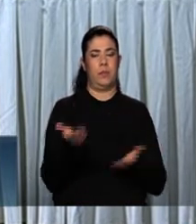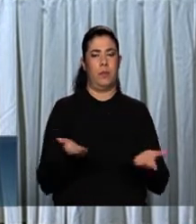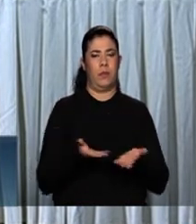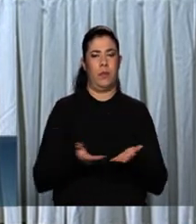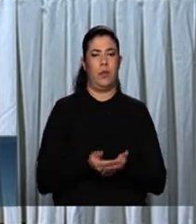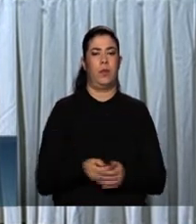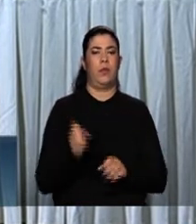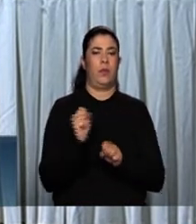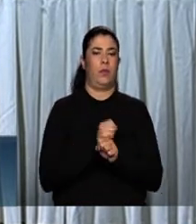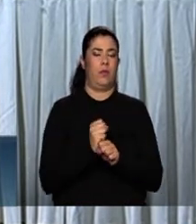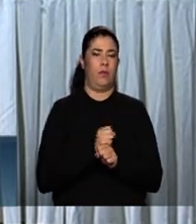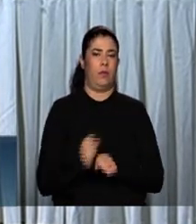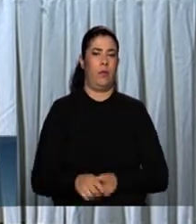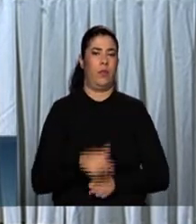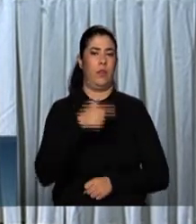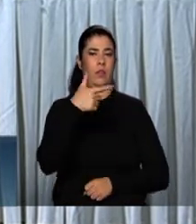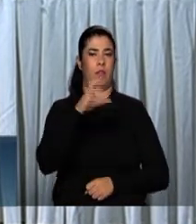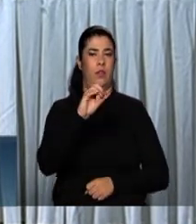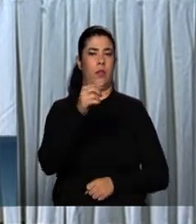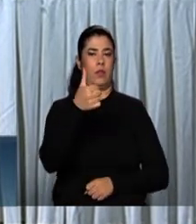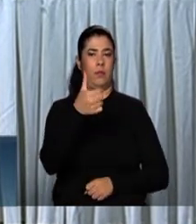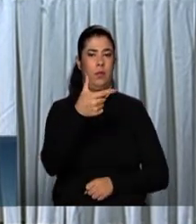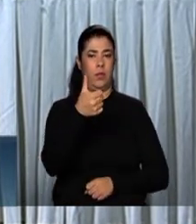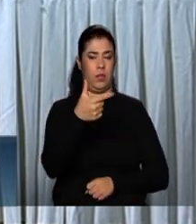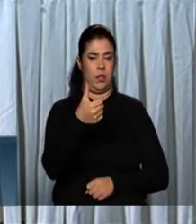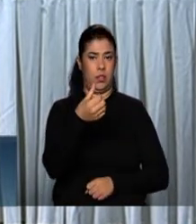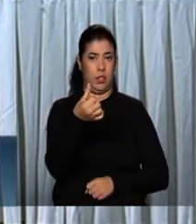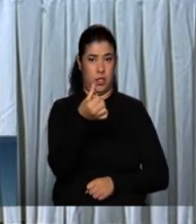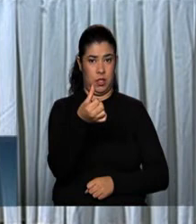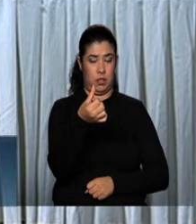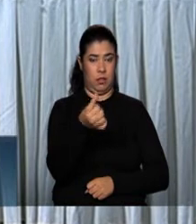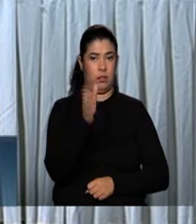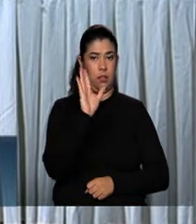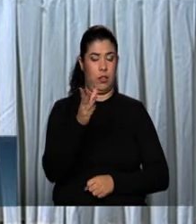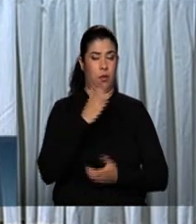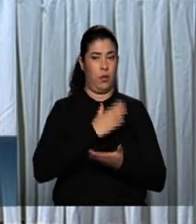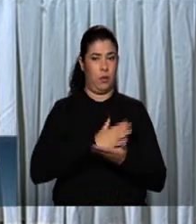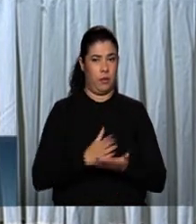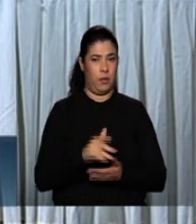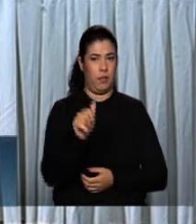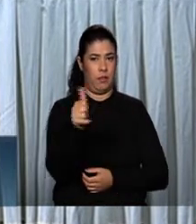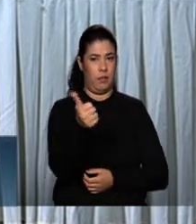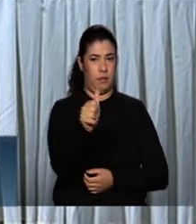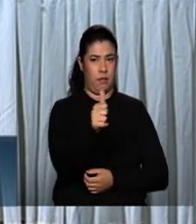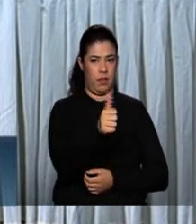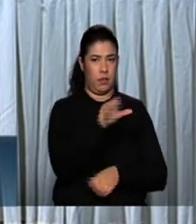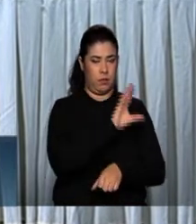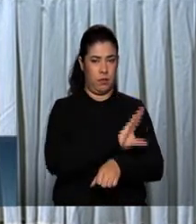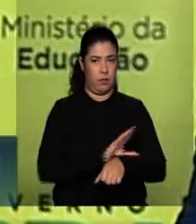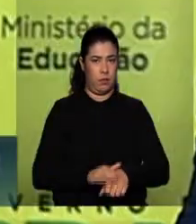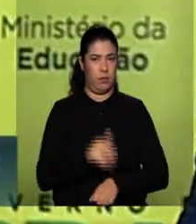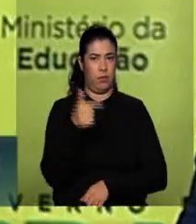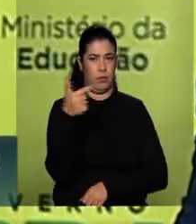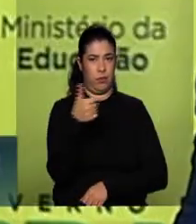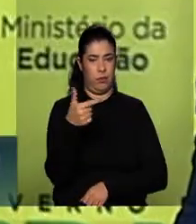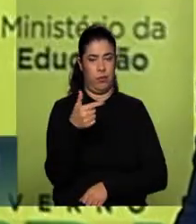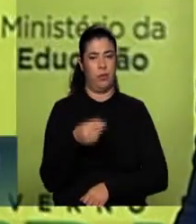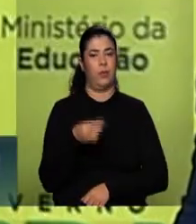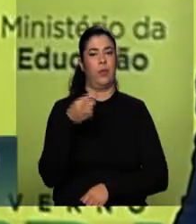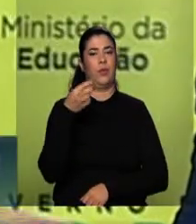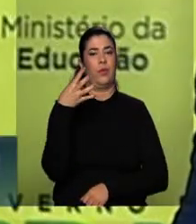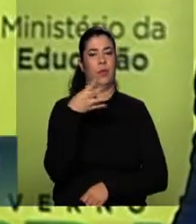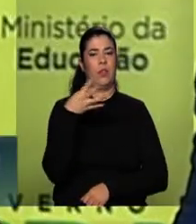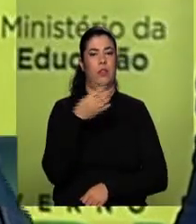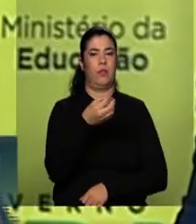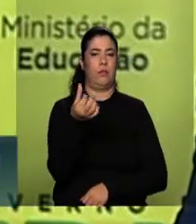de 2016, nós já temos que estar fazendo essa avaliação no segundo, no quarto e sexto ano, que eu acho que foi